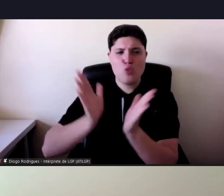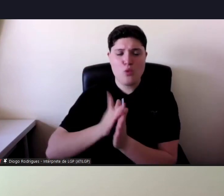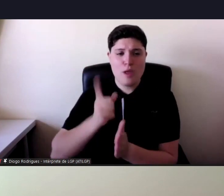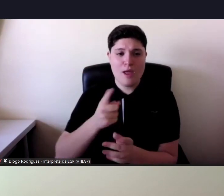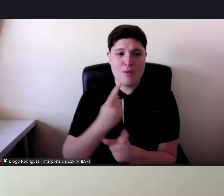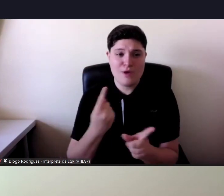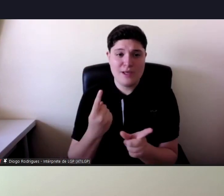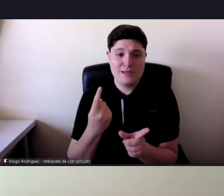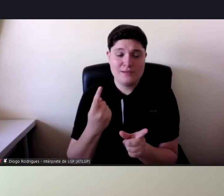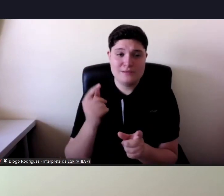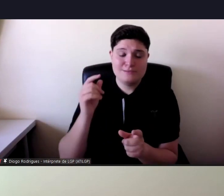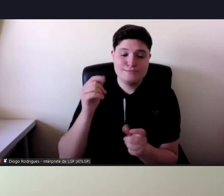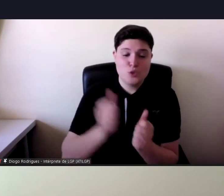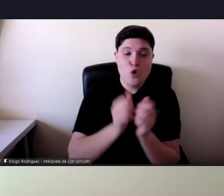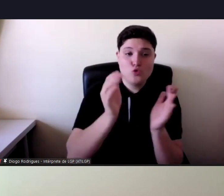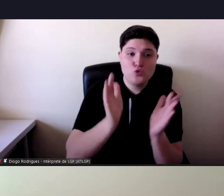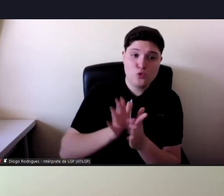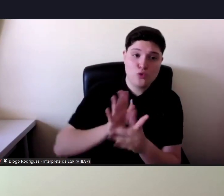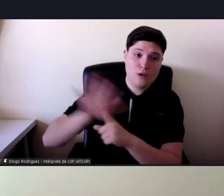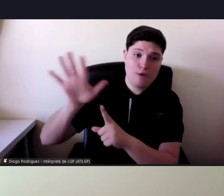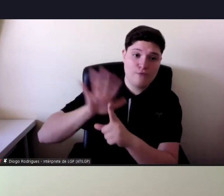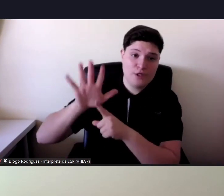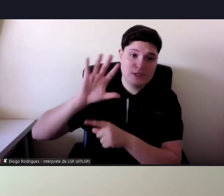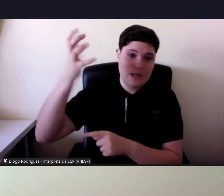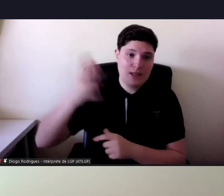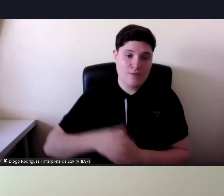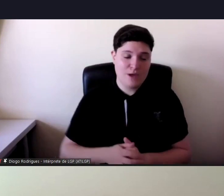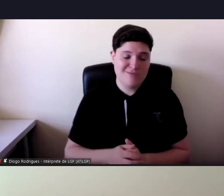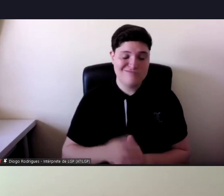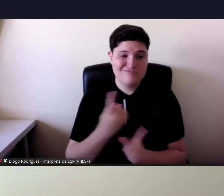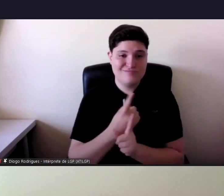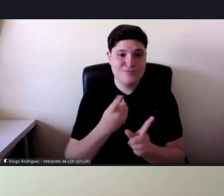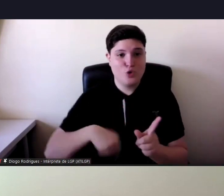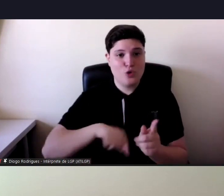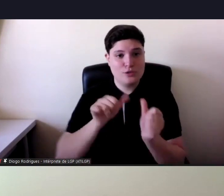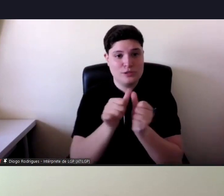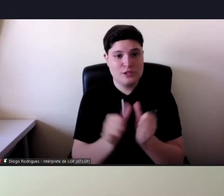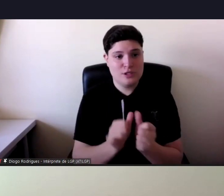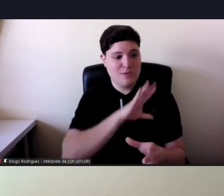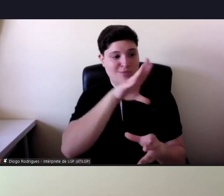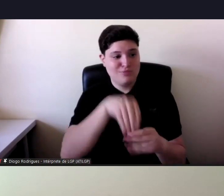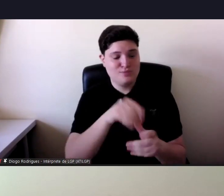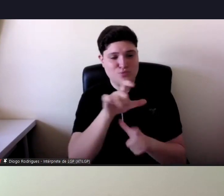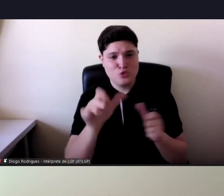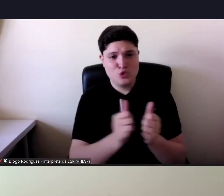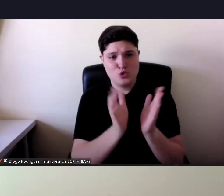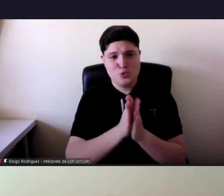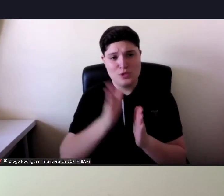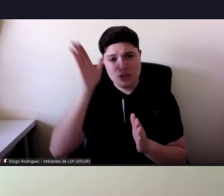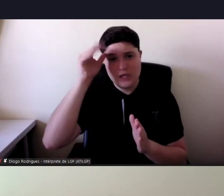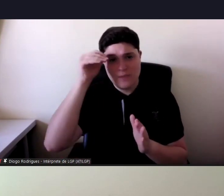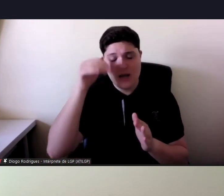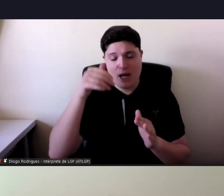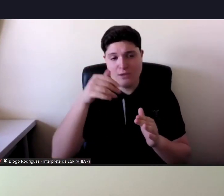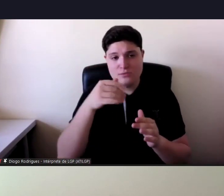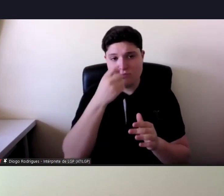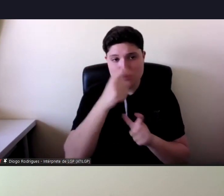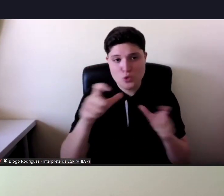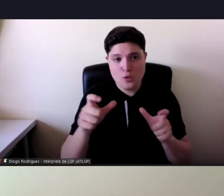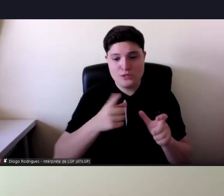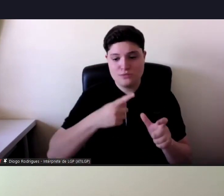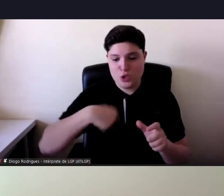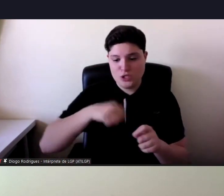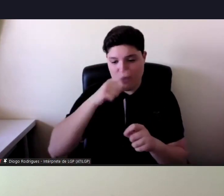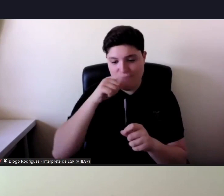duas realidades. Uma coisa, ao distinguir espaço aéreo da atmosfera. E isto quer dizer que uma coisa é o